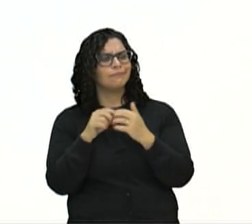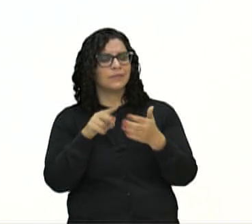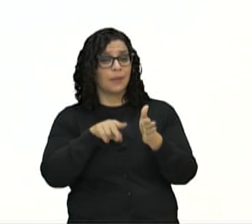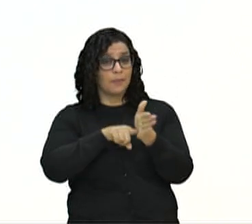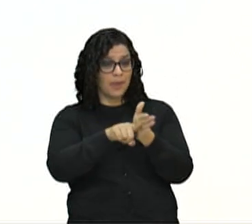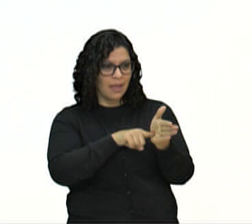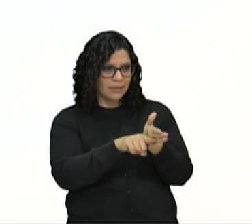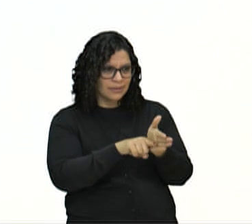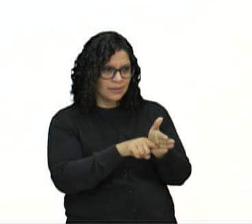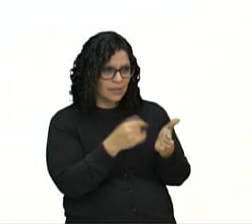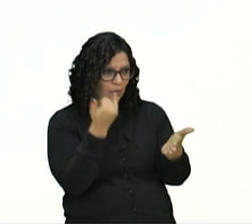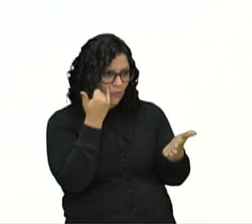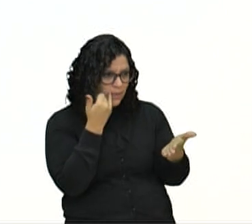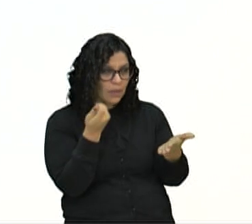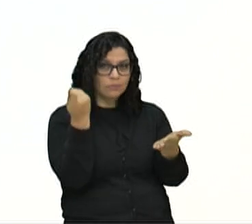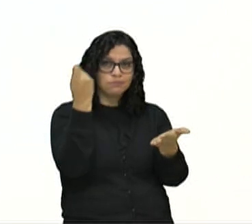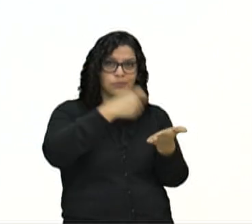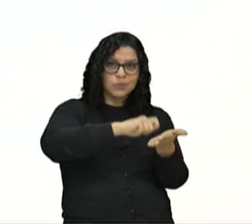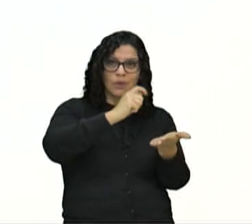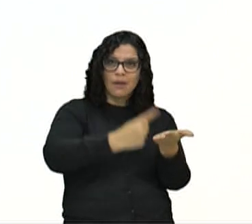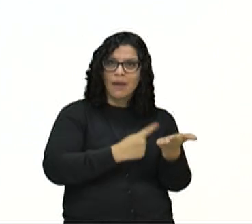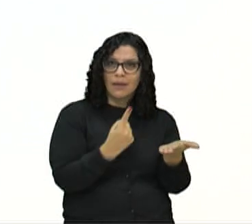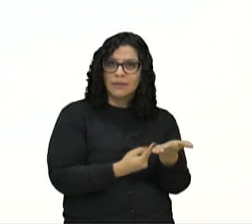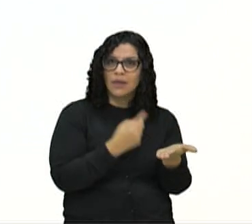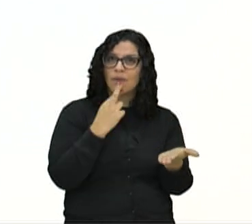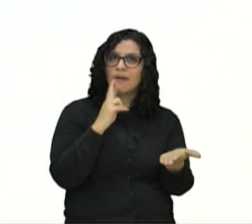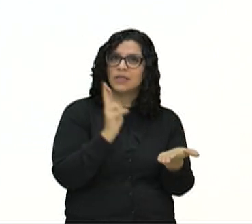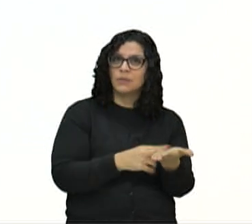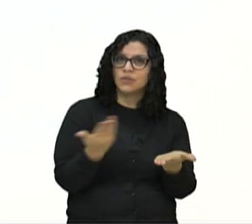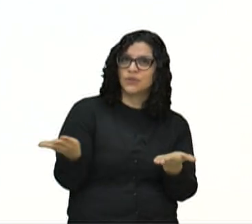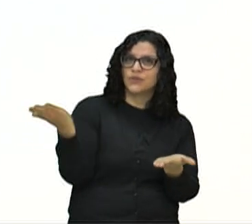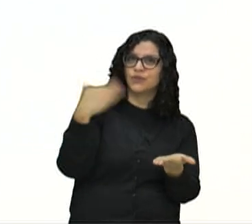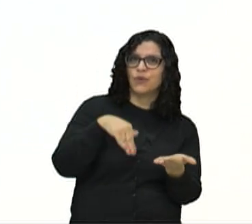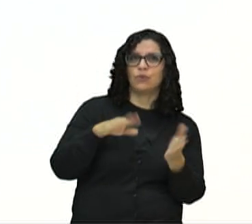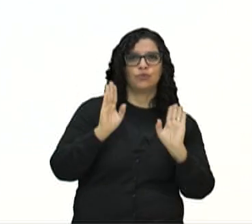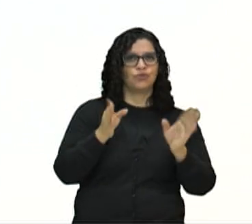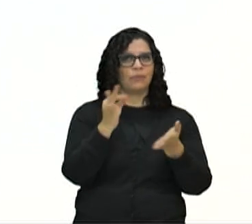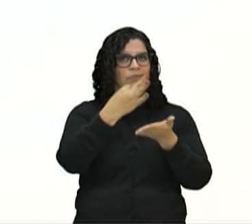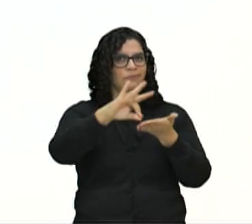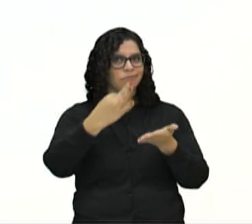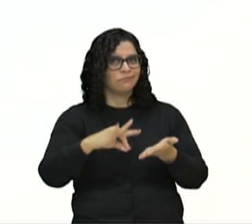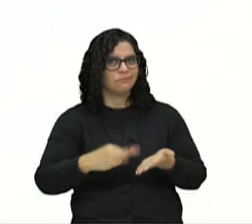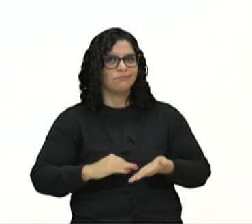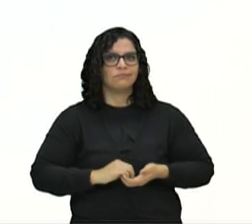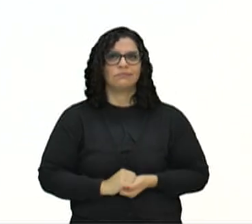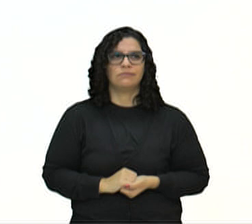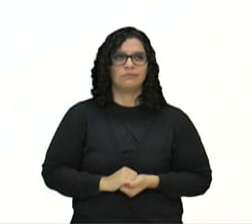informação, marque no seu caderninho a resposta e já voltamos para a correção.